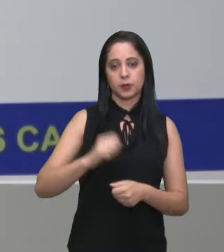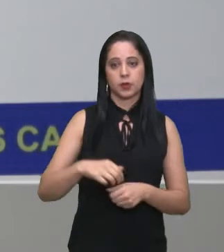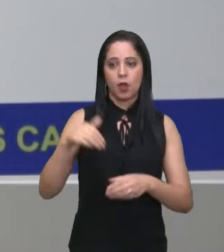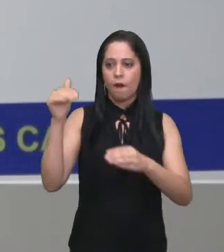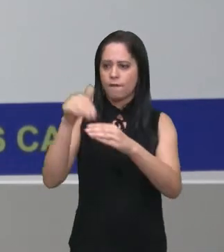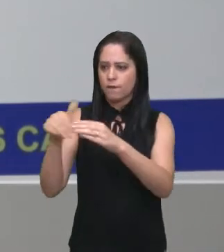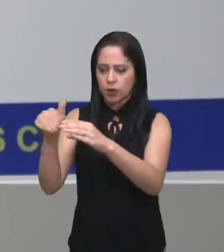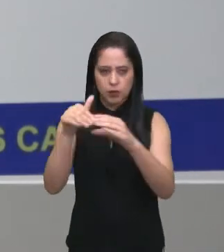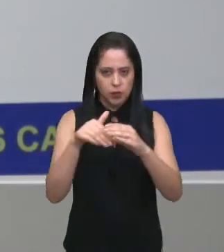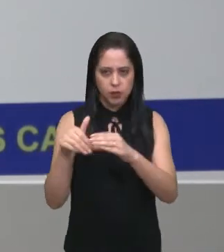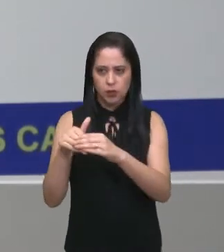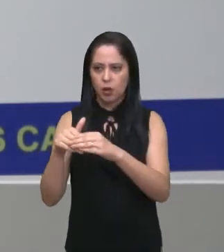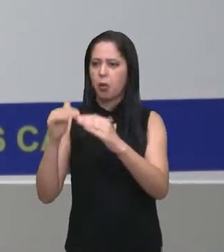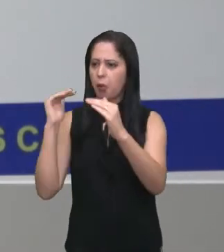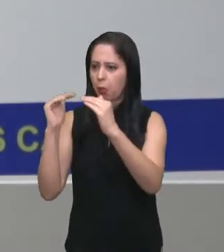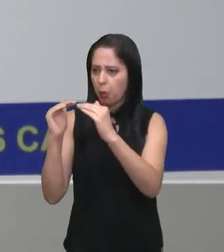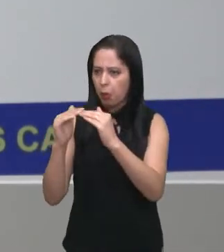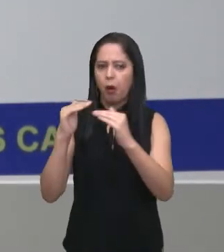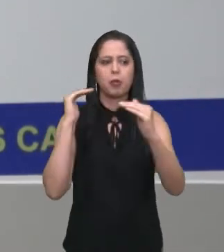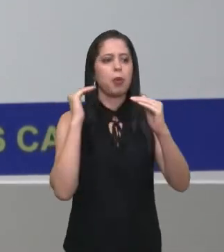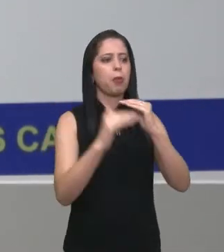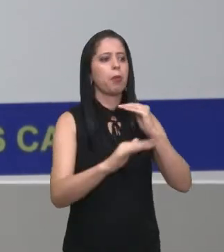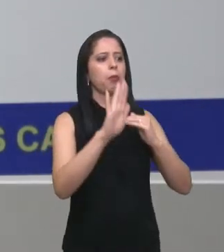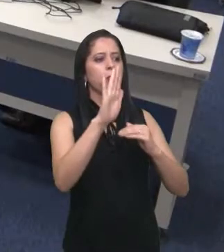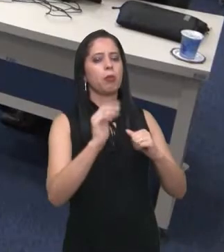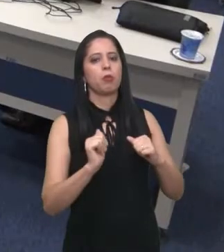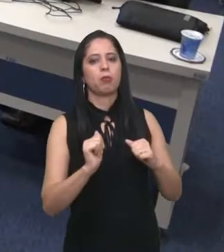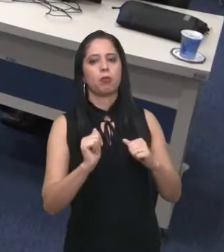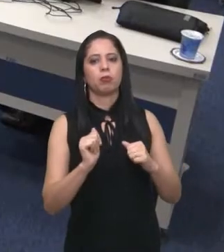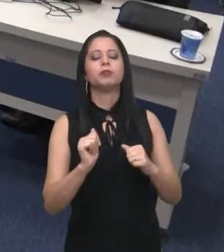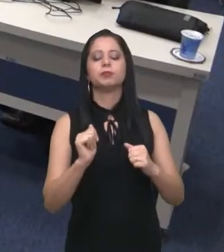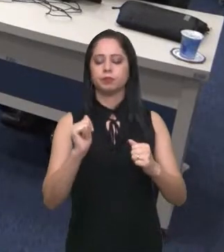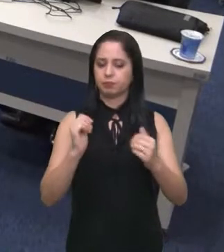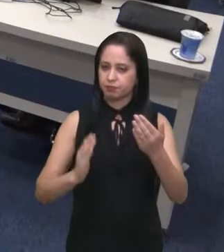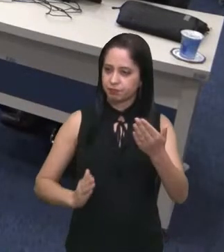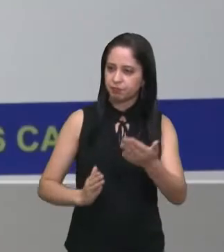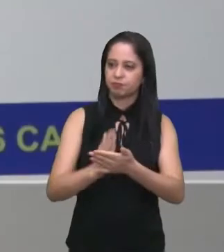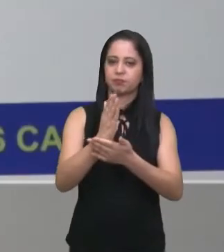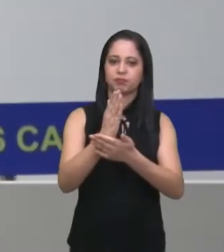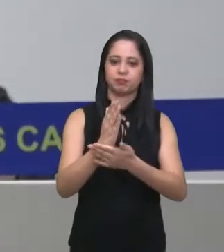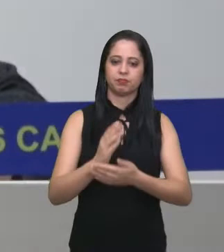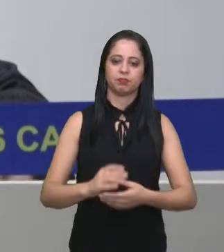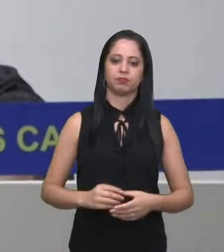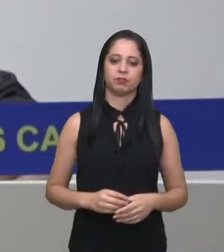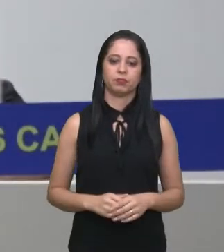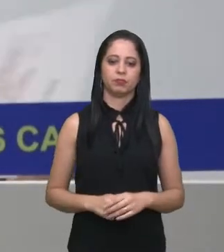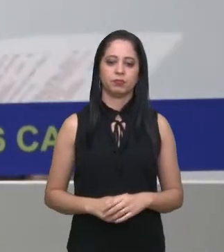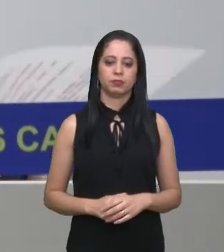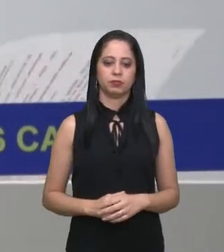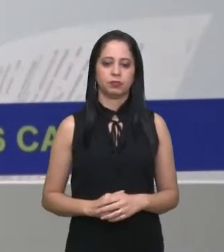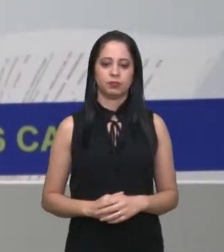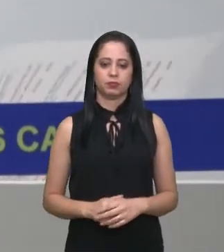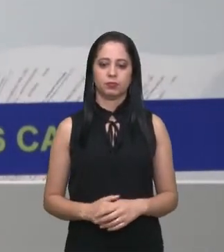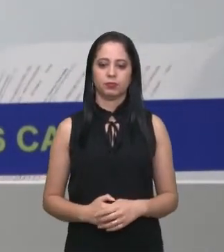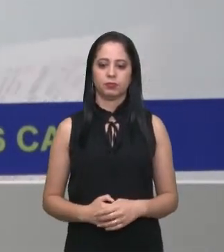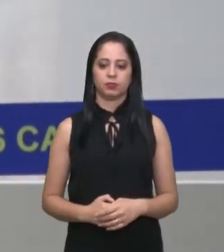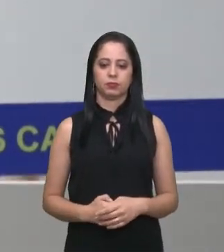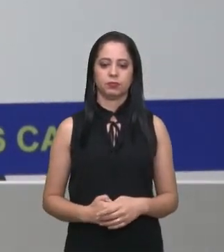o processo. Vereadores favoráveis permanecem em comissão. Os contrários se manifestem. Nenhuma manifestação contrária. Processo aprovado por